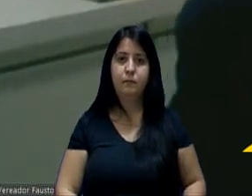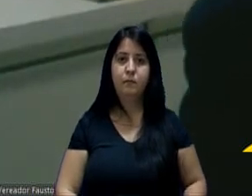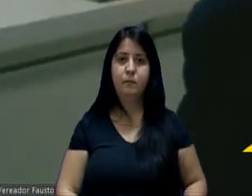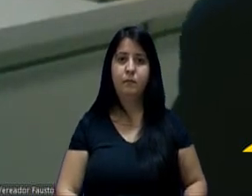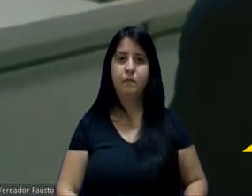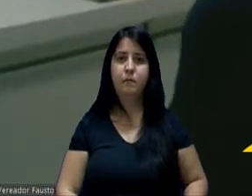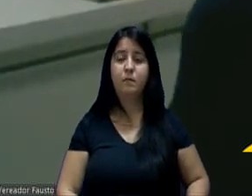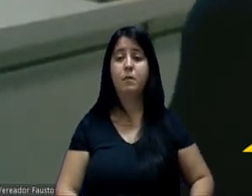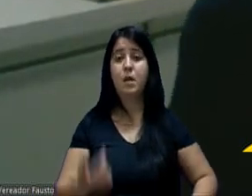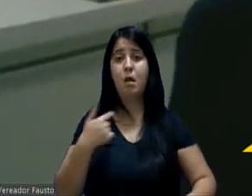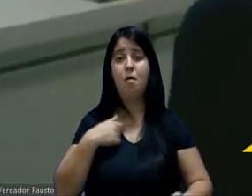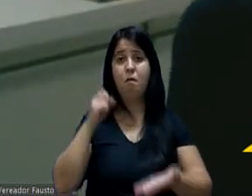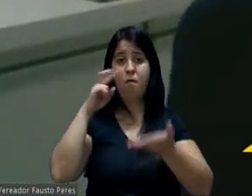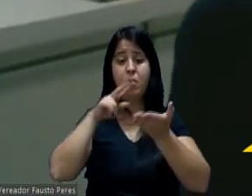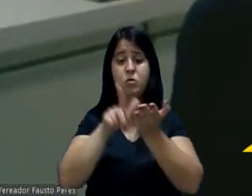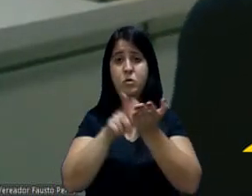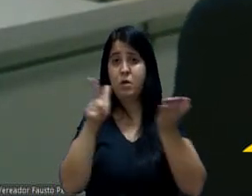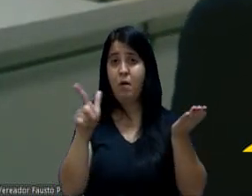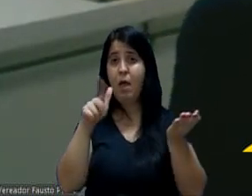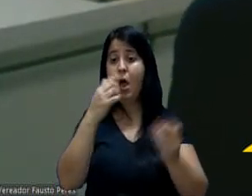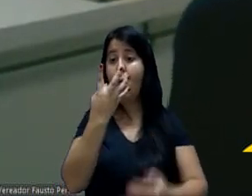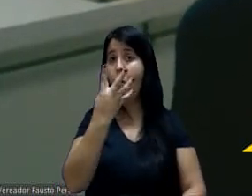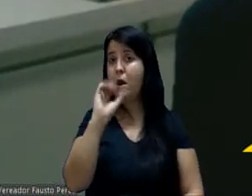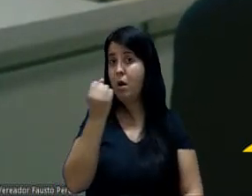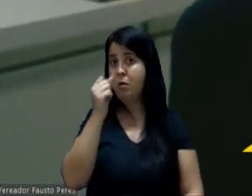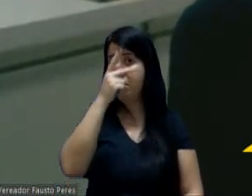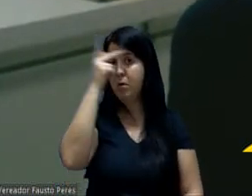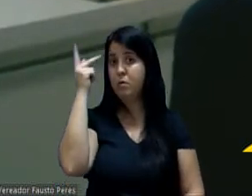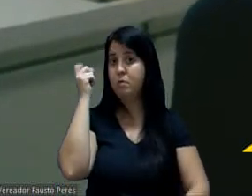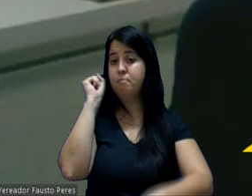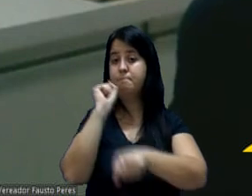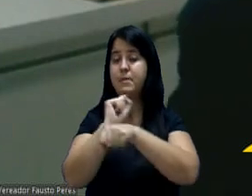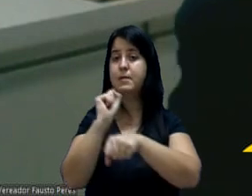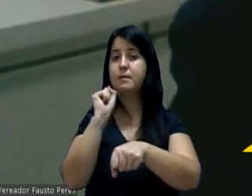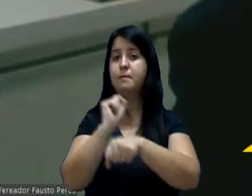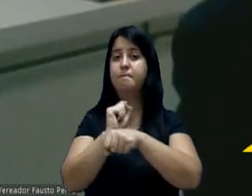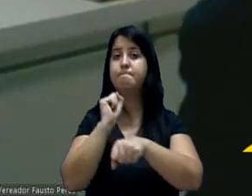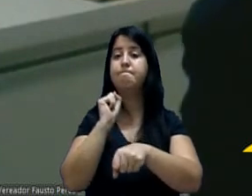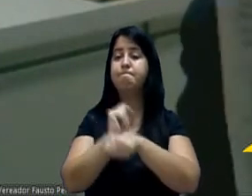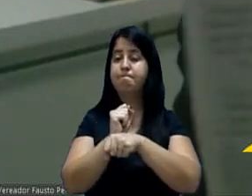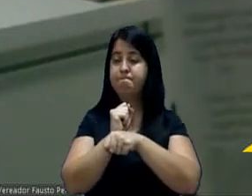Eu recebi um jornal aqui, França, 48 pessoas aguardando